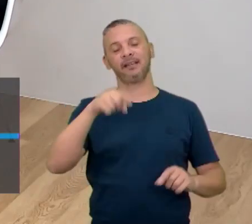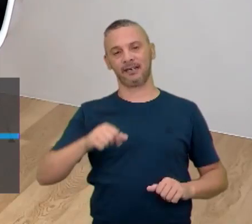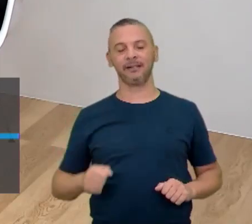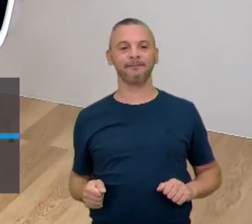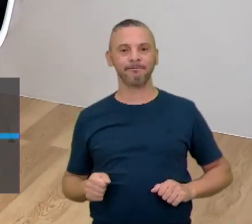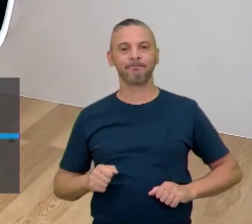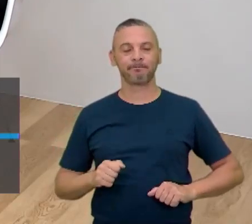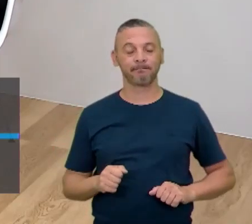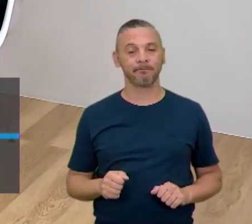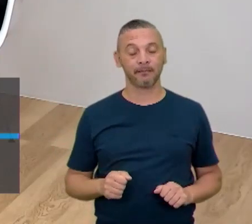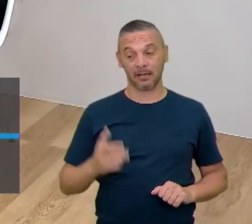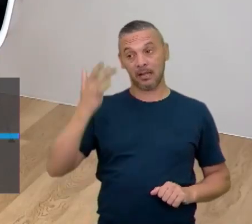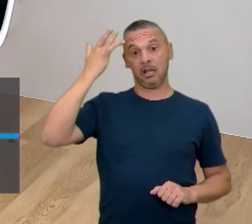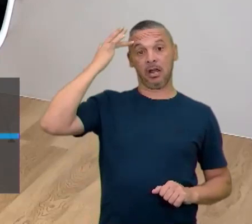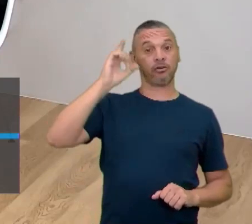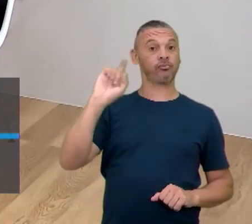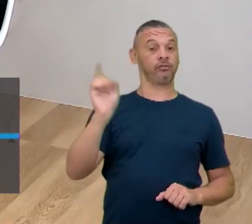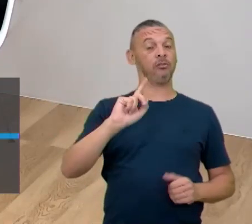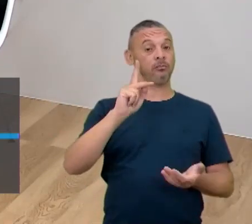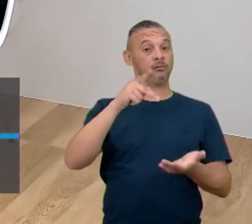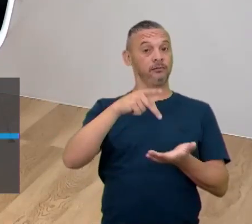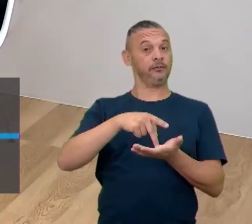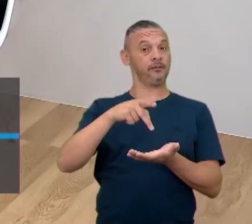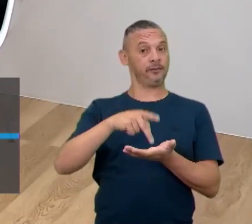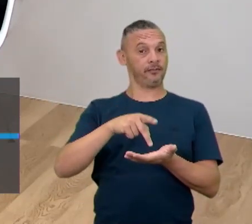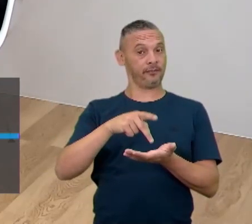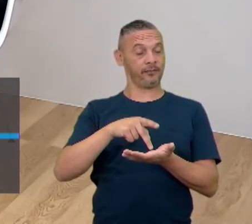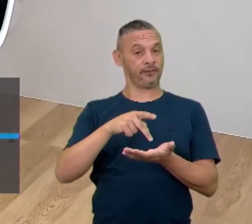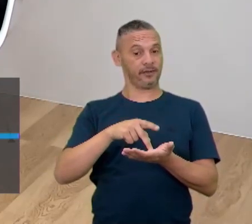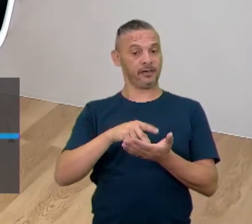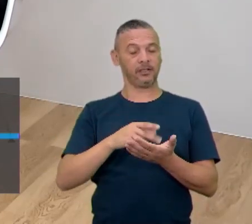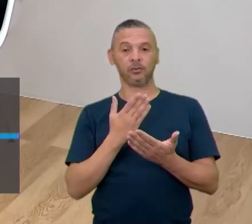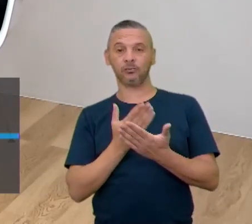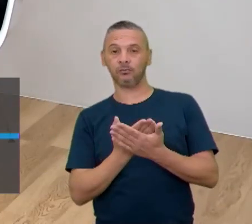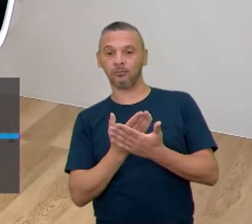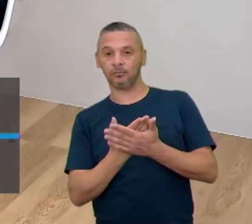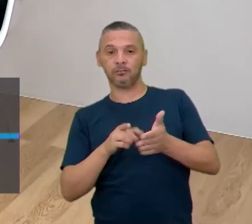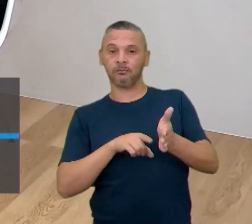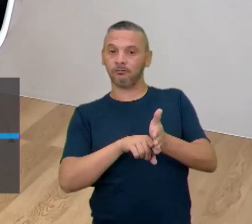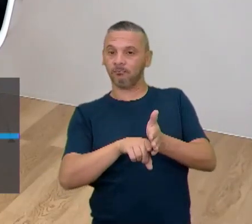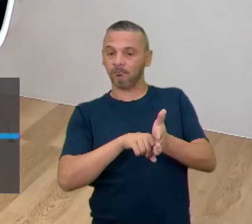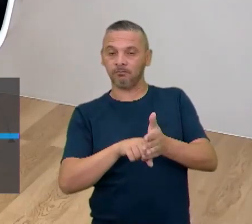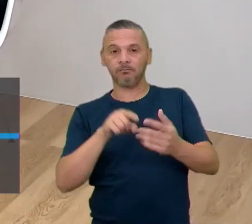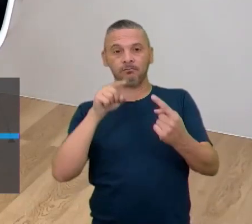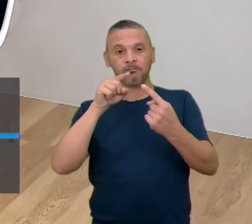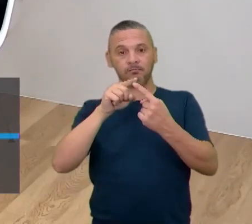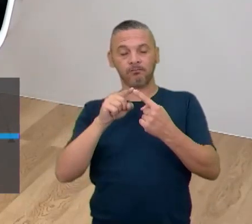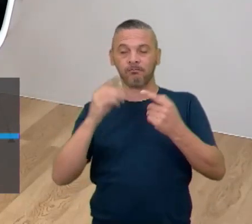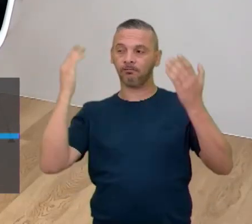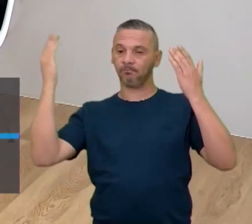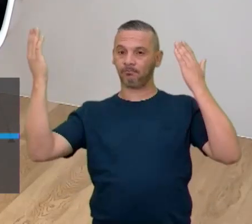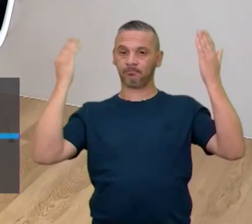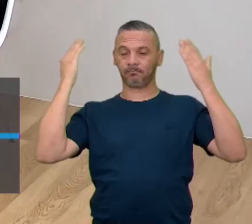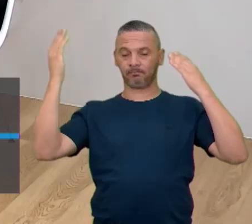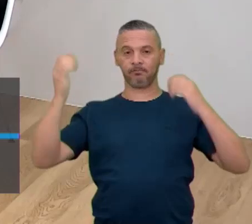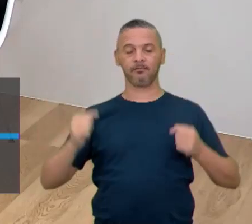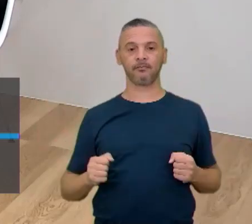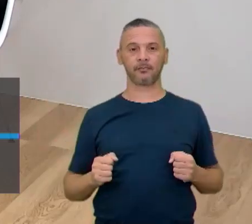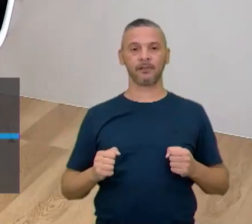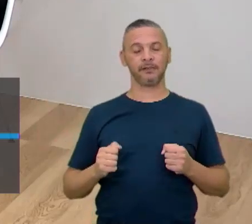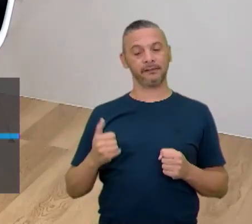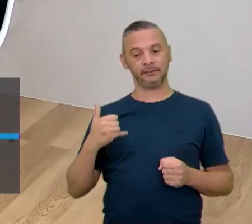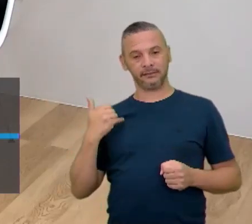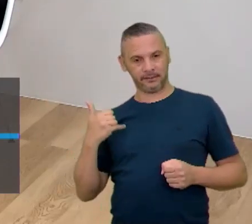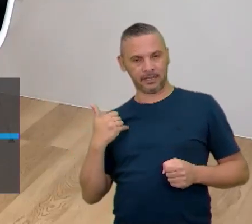falando não é achismo, né? A gente está falando aqui ancorado em estudos, principalmente da psicologia. Sim. Até uma certa idade,